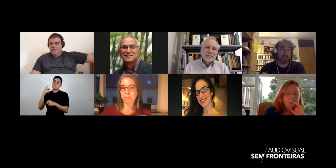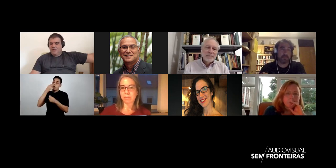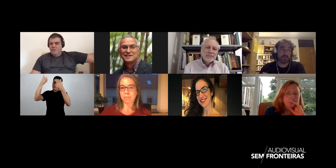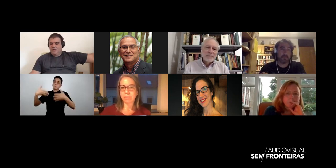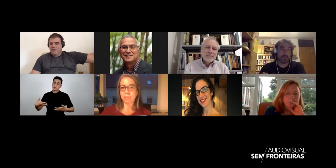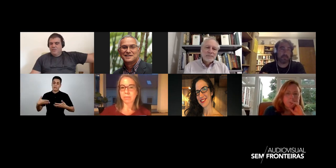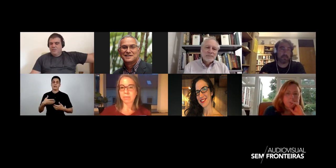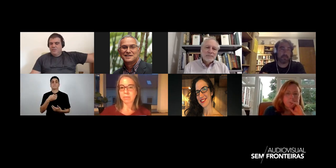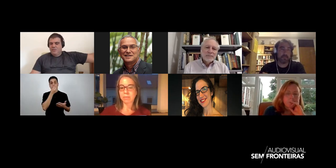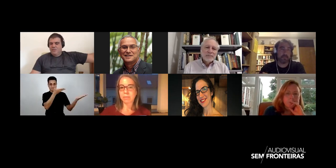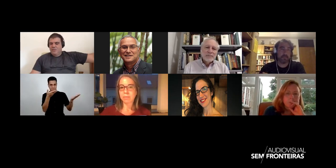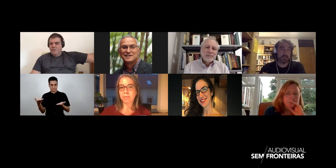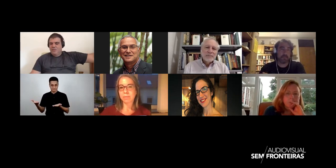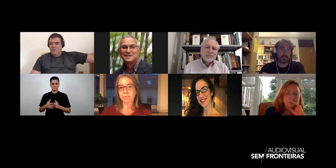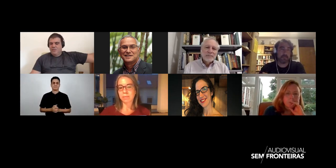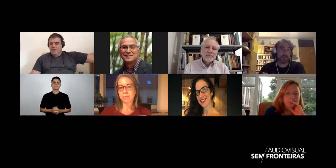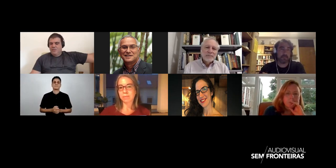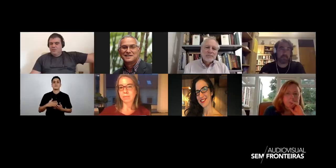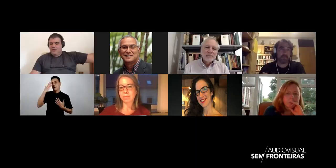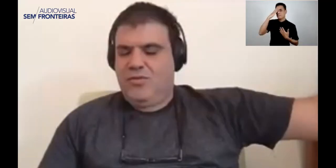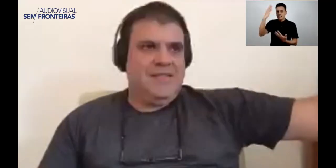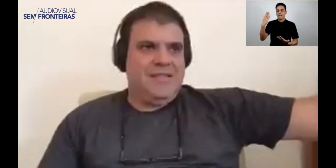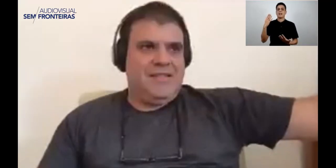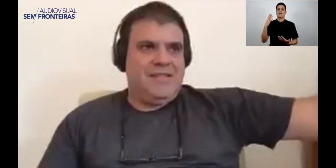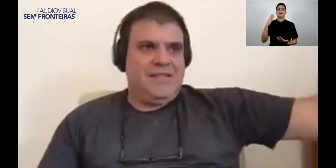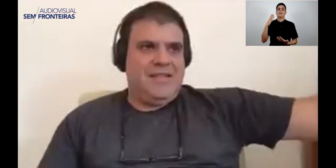Boa tarde a todos. Muito bacana estar aqui.